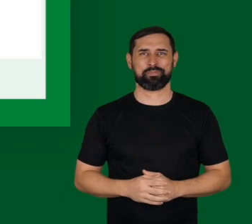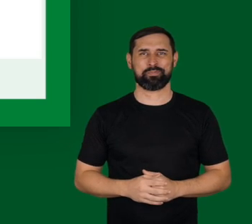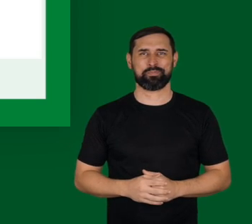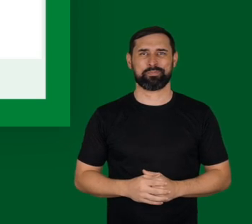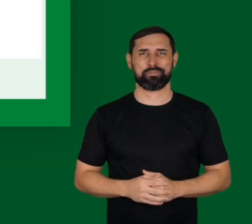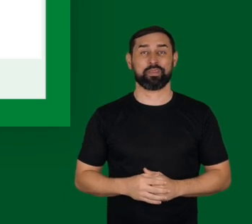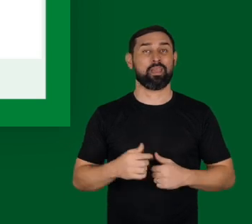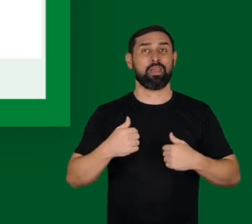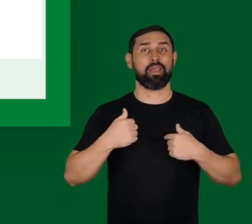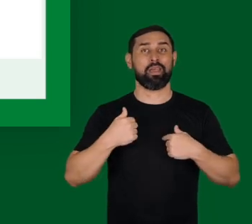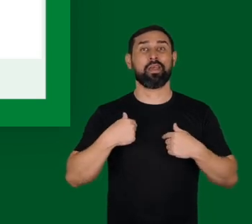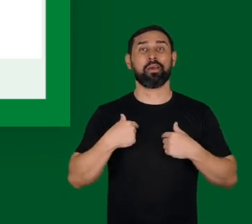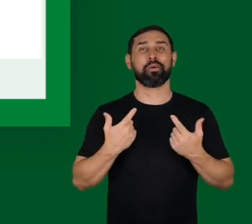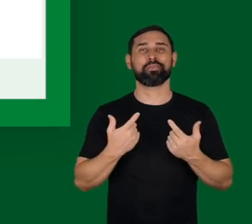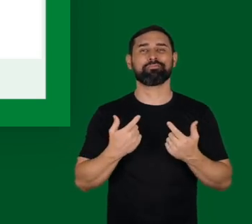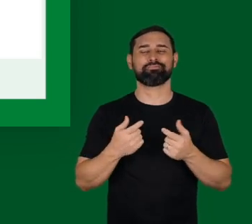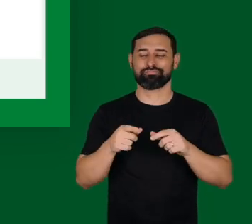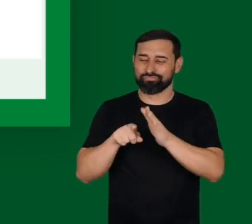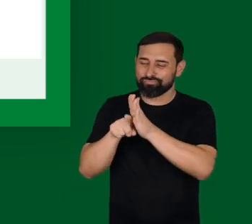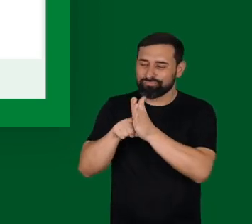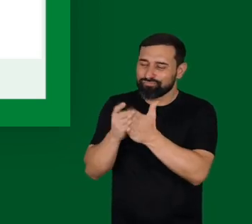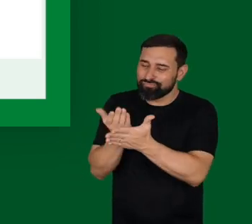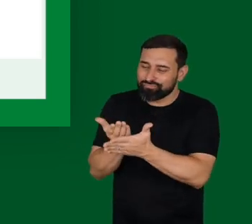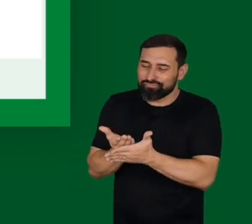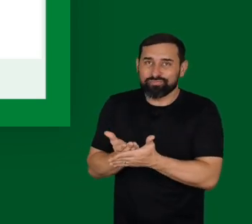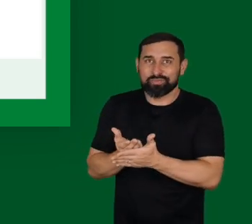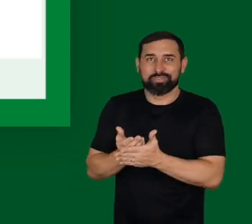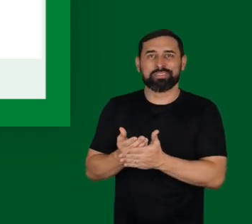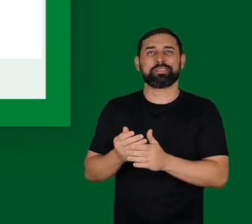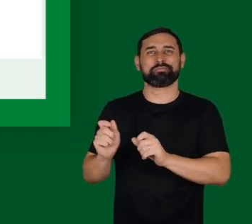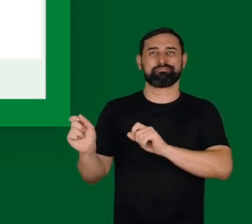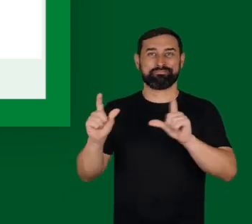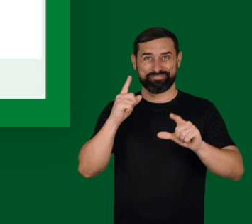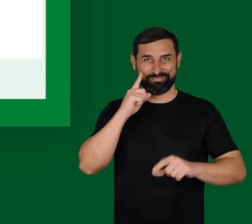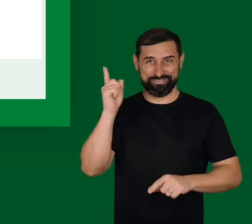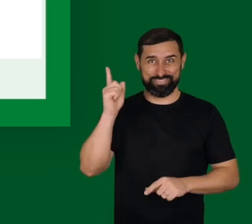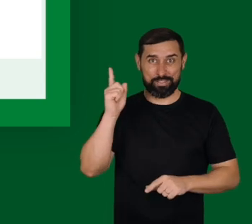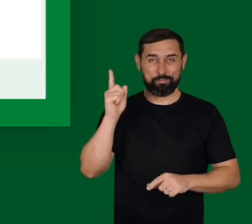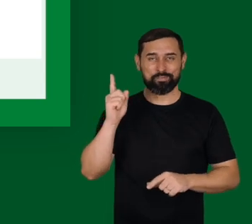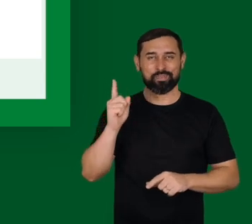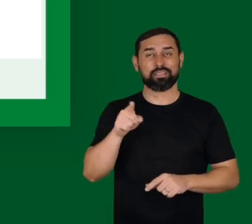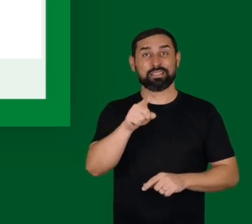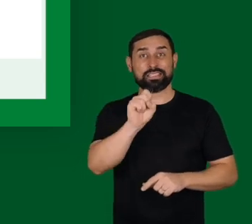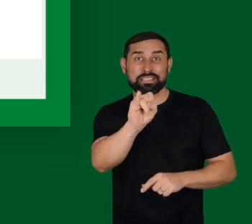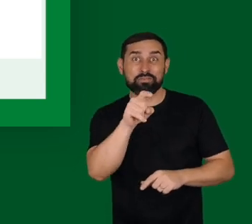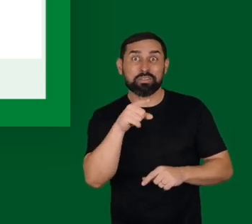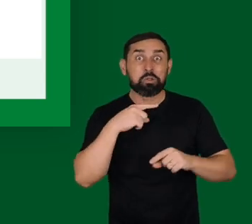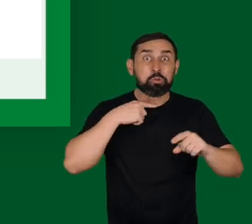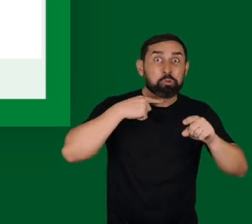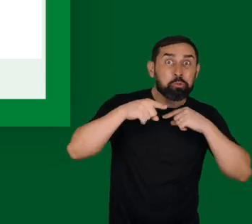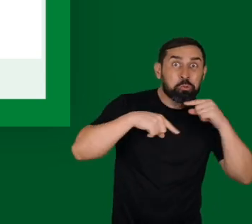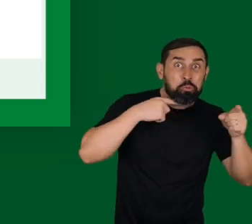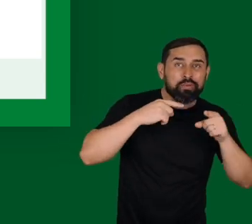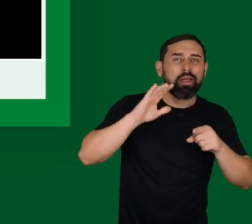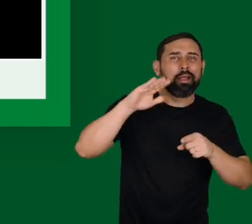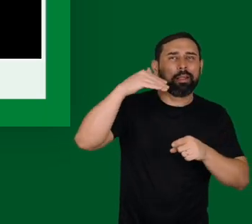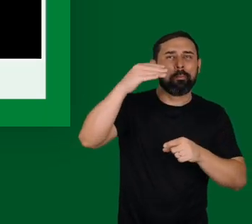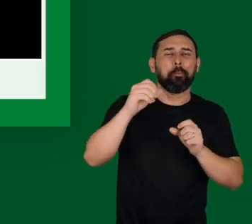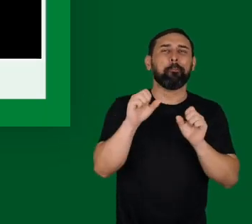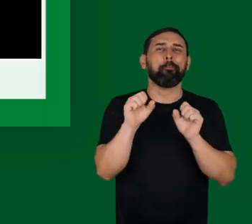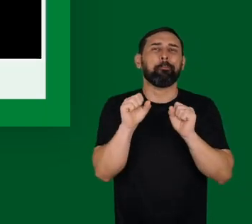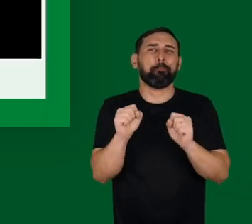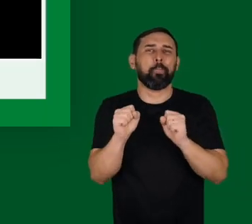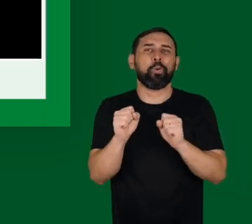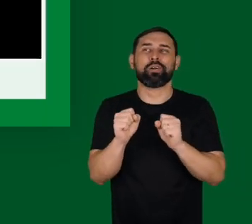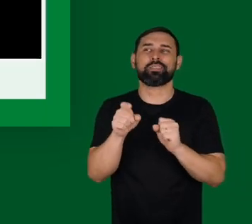direitinho junto do neuropediatra. Aqui também estão algumas referências que eu usei para essa nossa discussão, tá bom? Fico à disposição